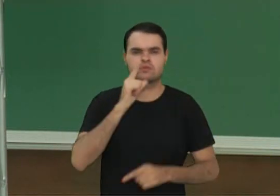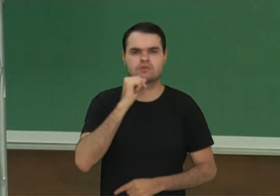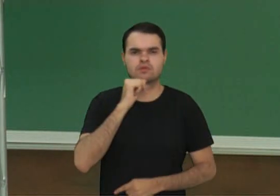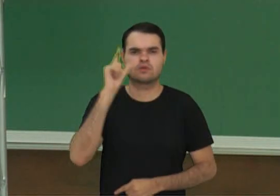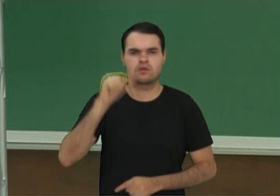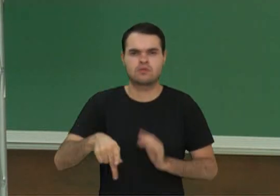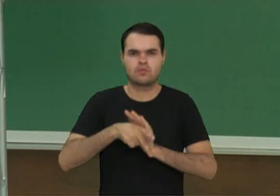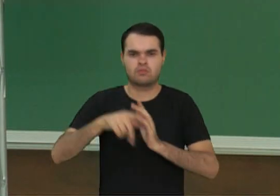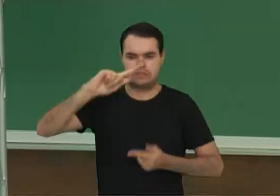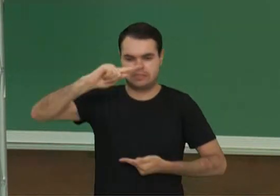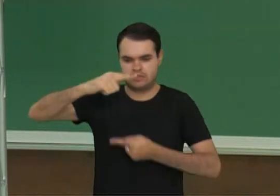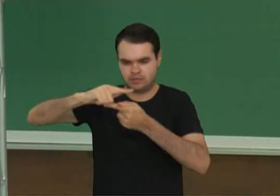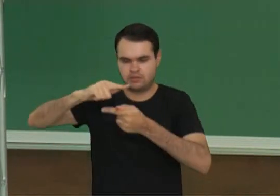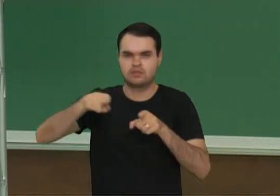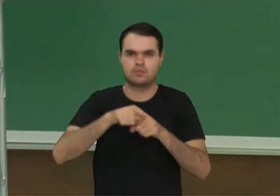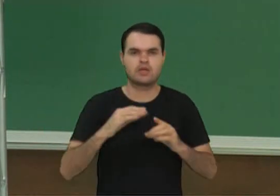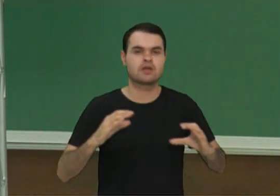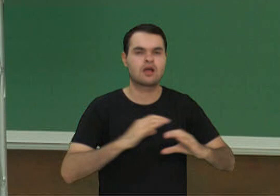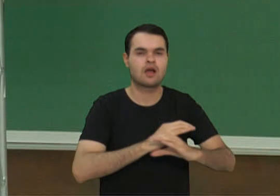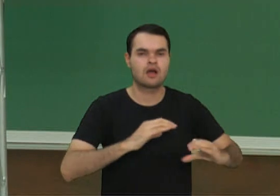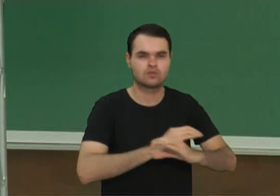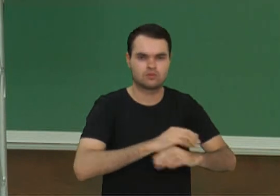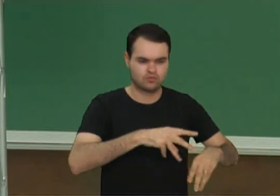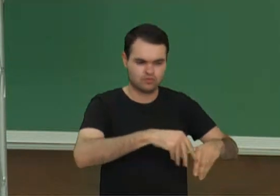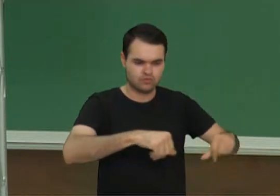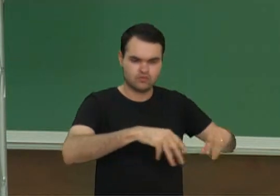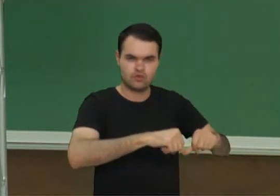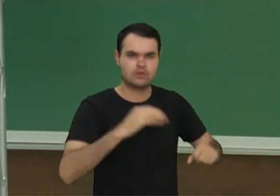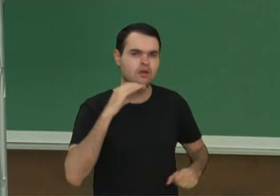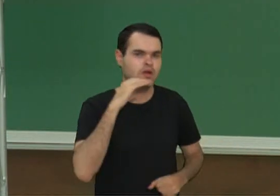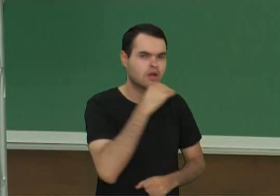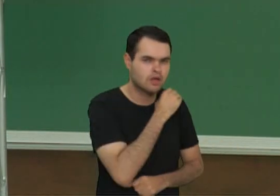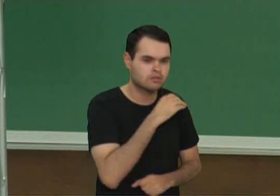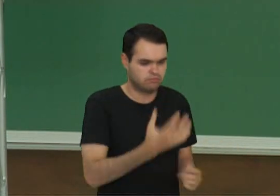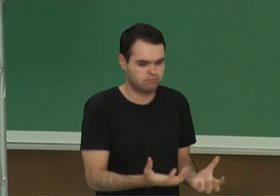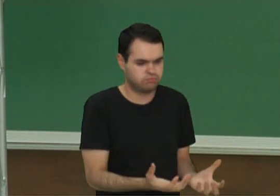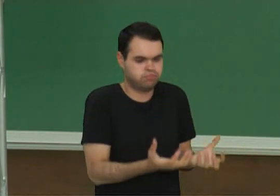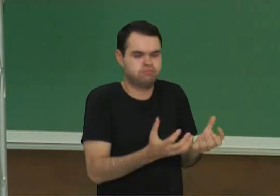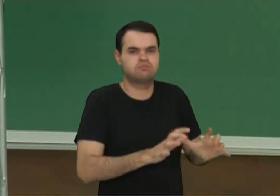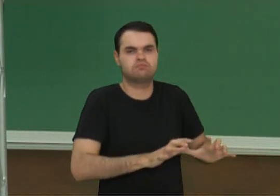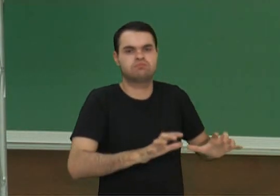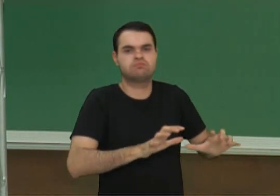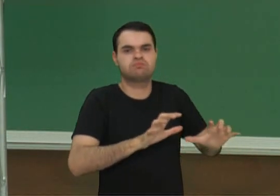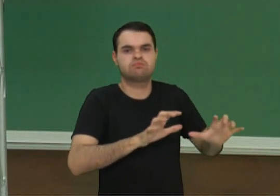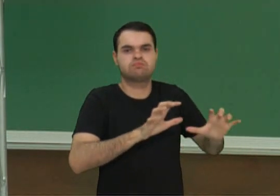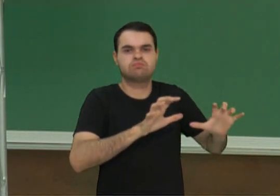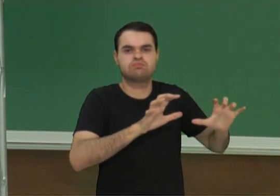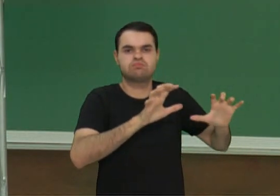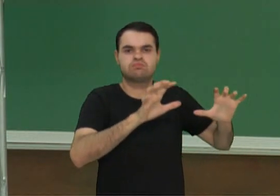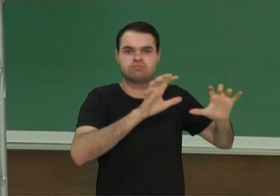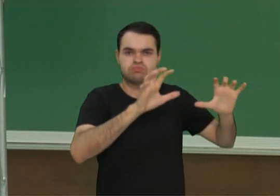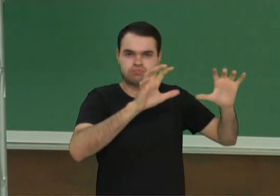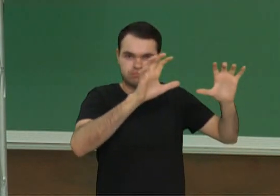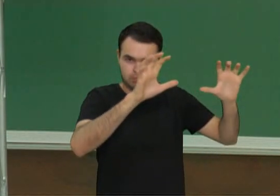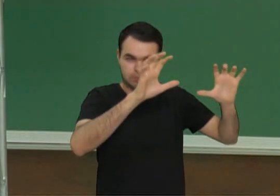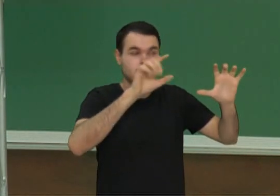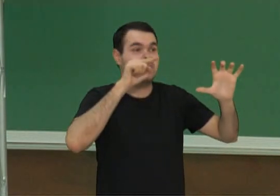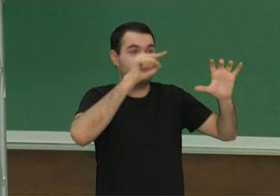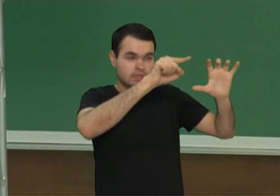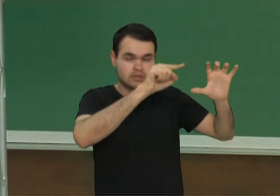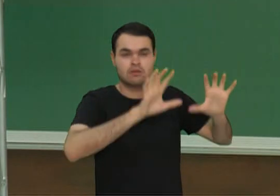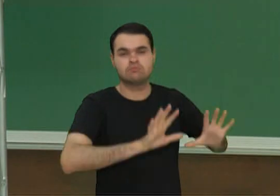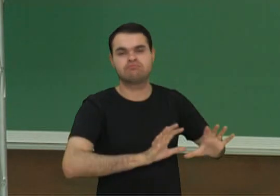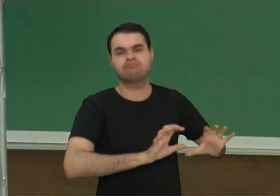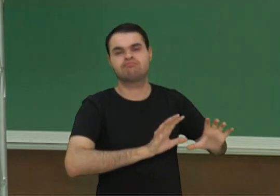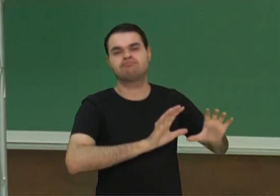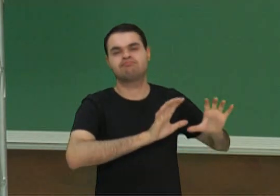tanto à gravidade quanto ao calor do Sol, porque é o calor do Sol que vai aquecer a água, fazendo com que essa água ela evapore, e à medida com